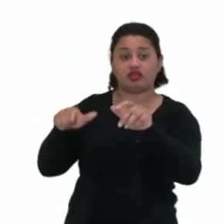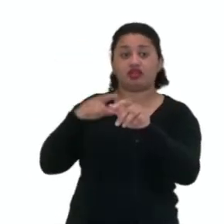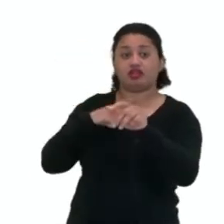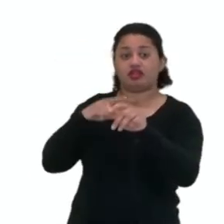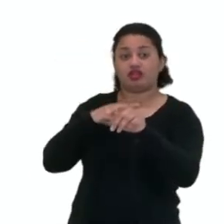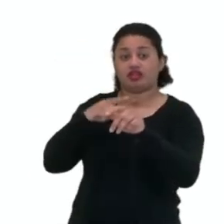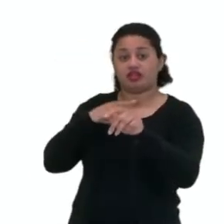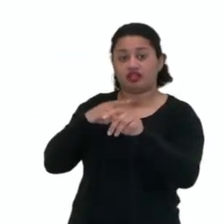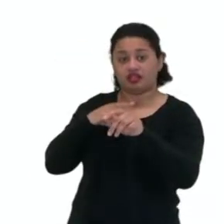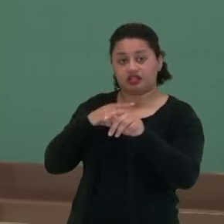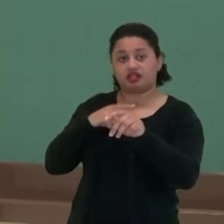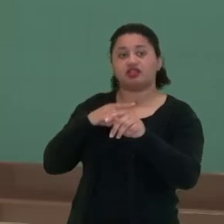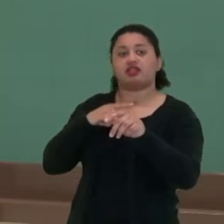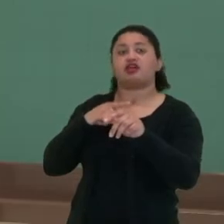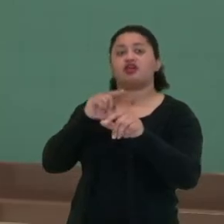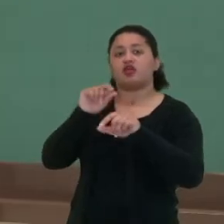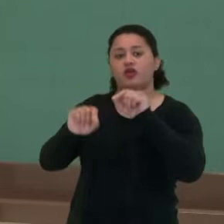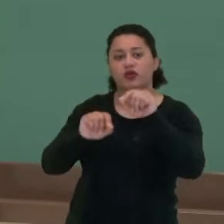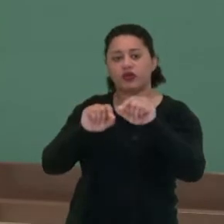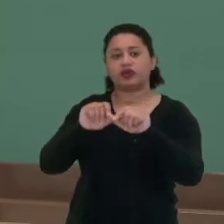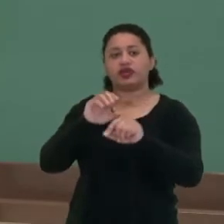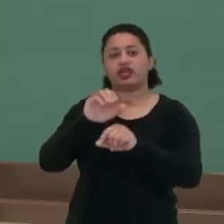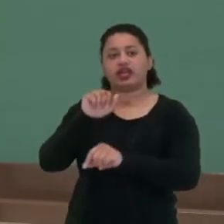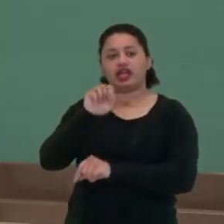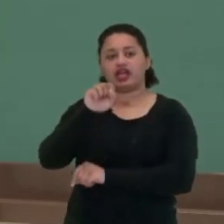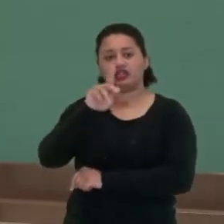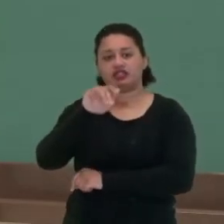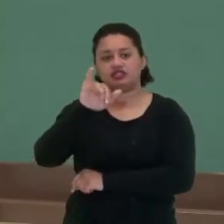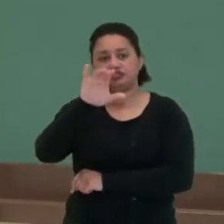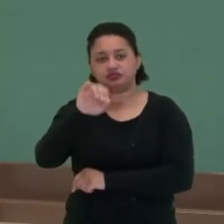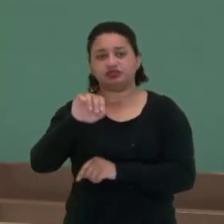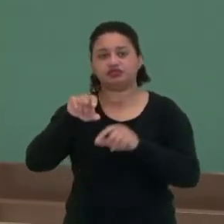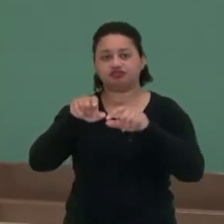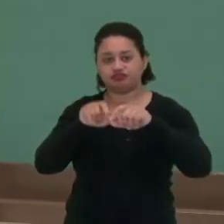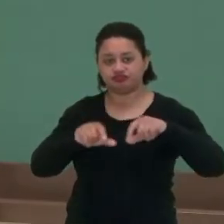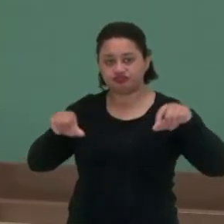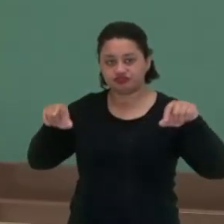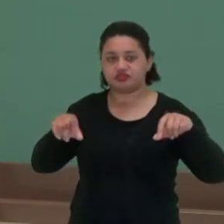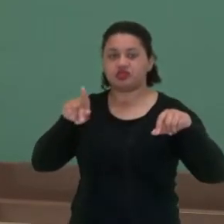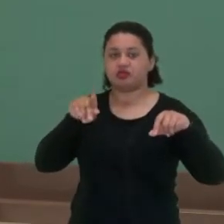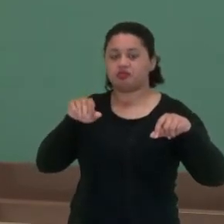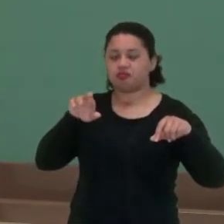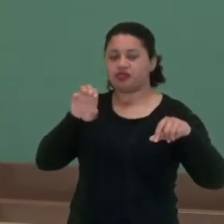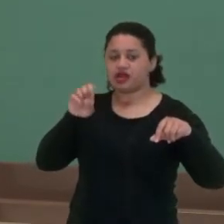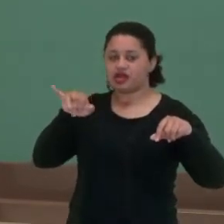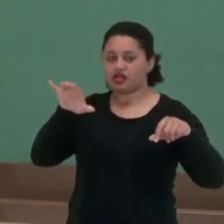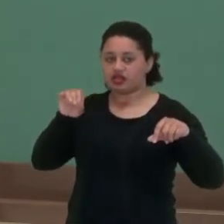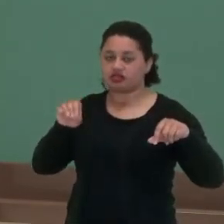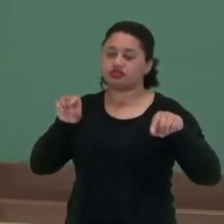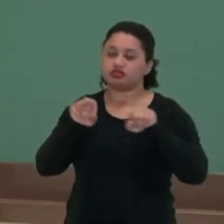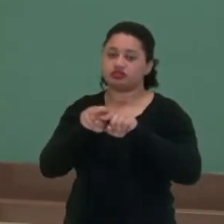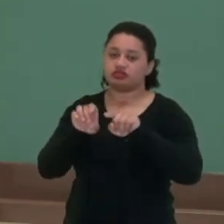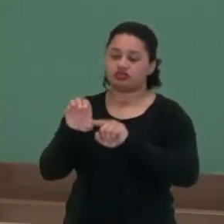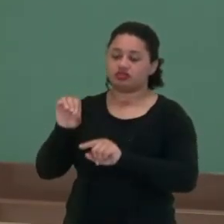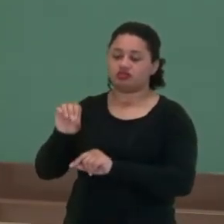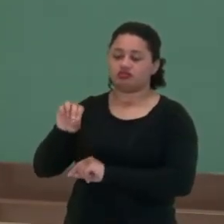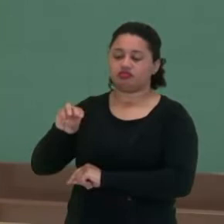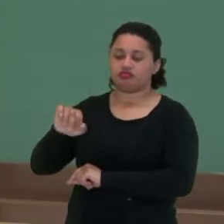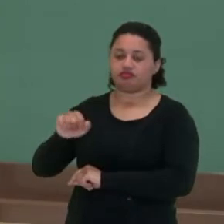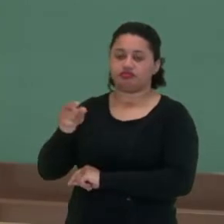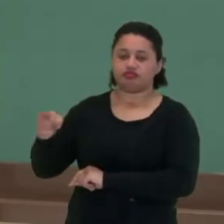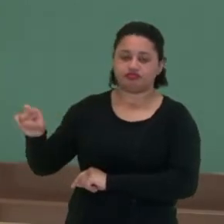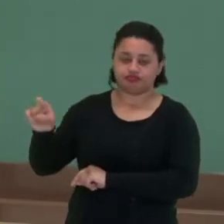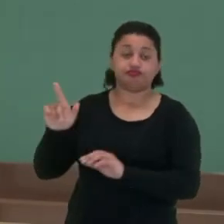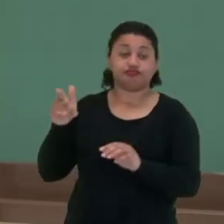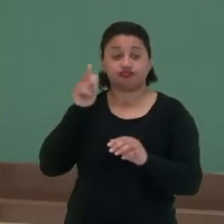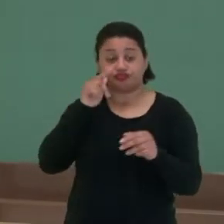os golfos Pérsicos e de Omã. Então a gente consegue localizar